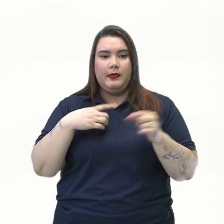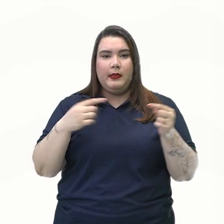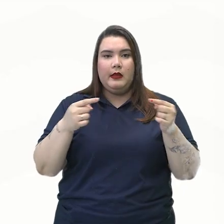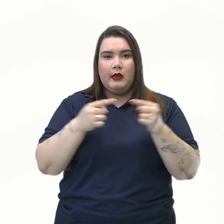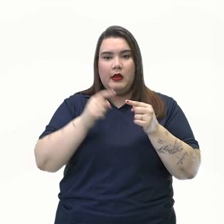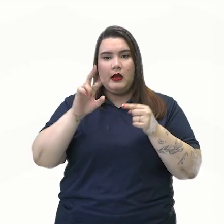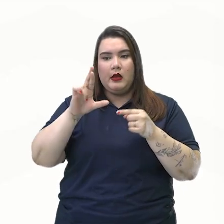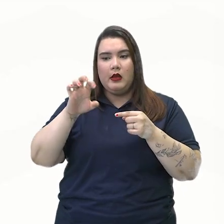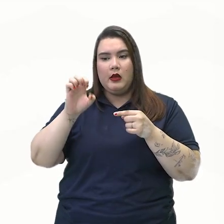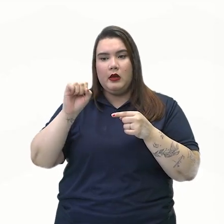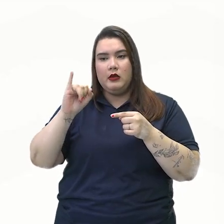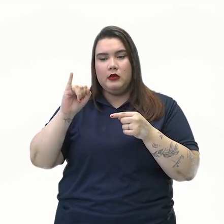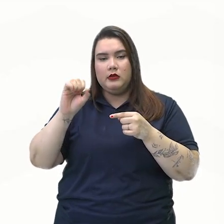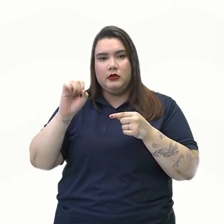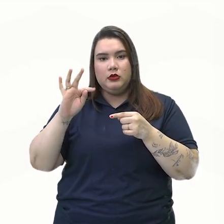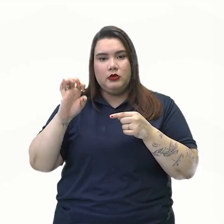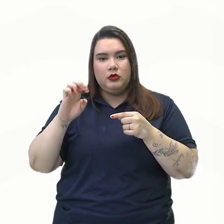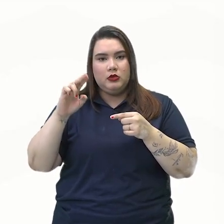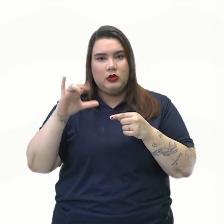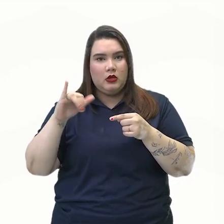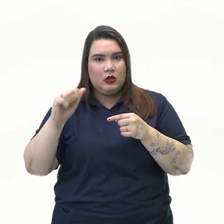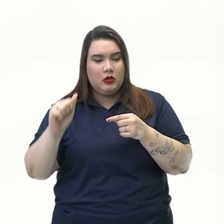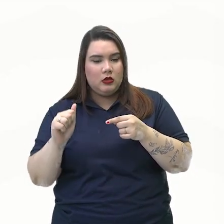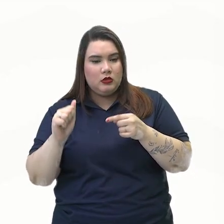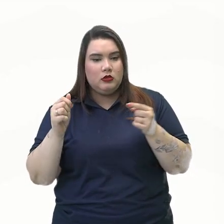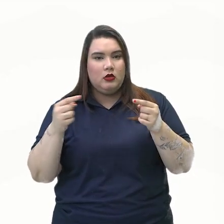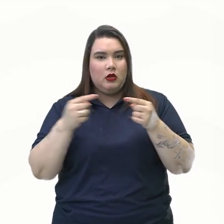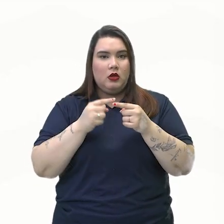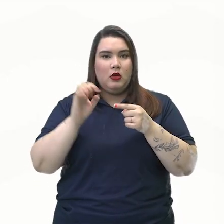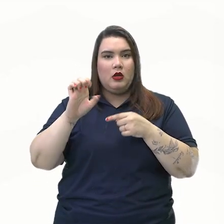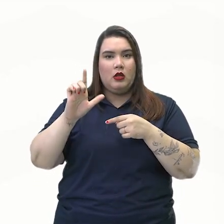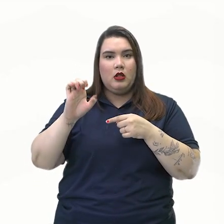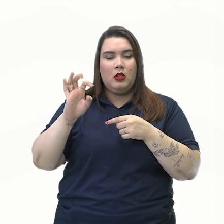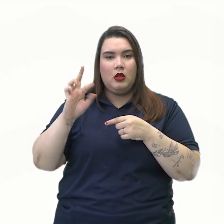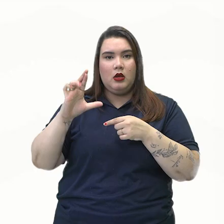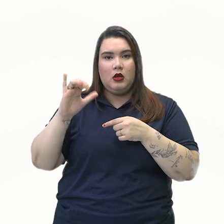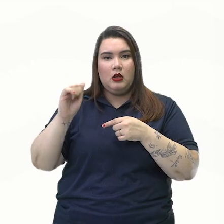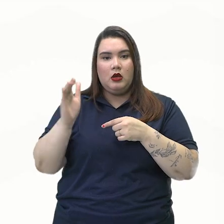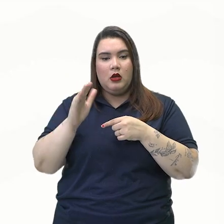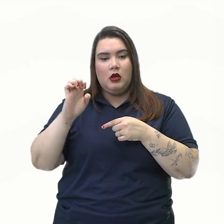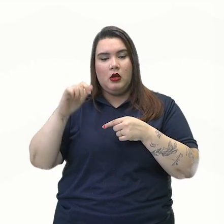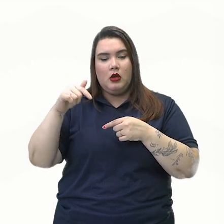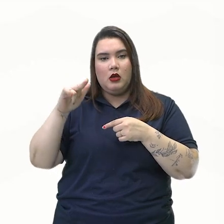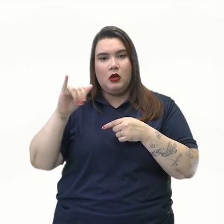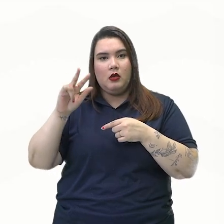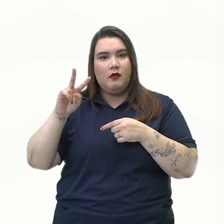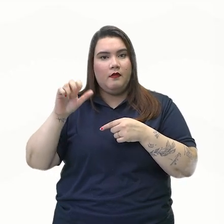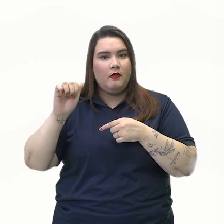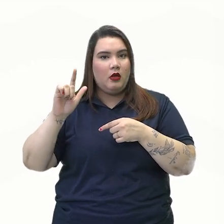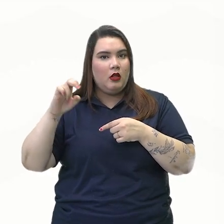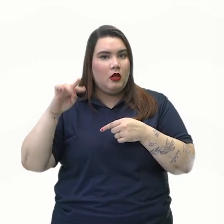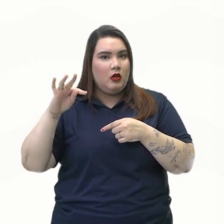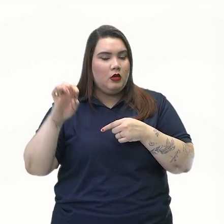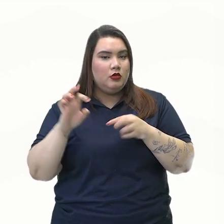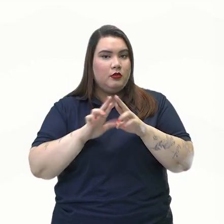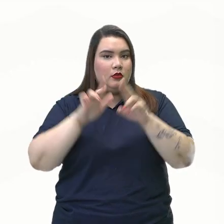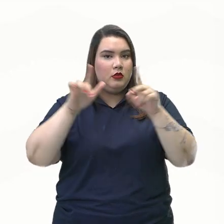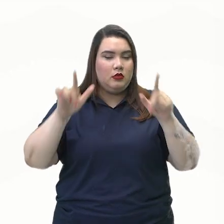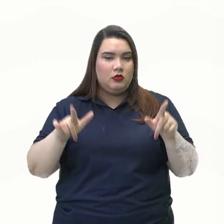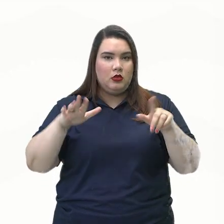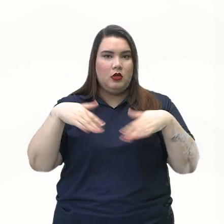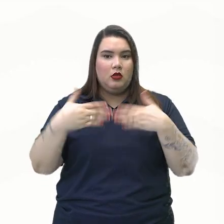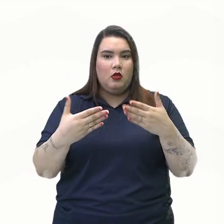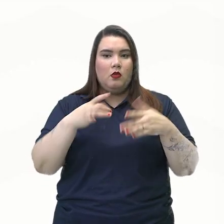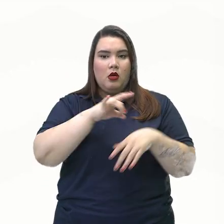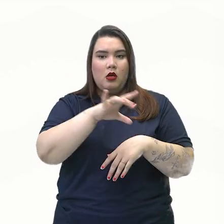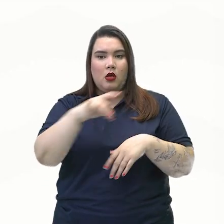resistência equivalente, por sua vez, gera uma corrente elétrica diferente. E aí o que acontece? Para cada corrente elétrica tem um comando